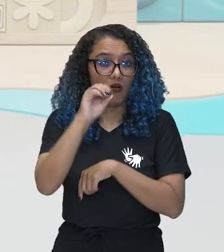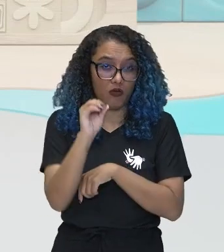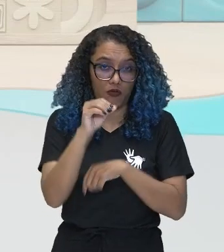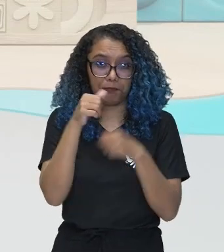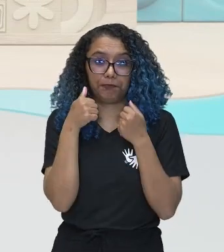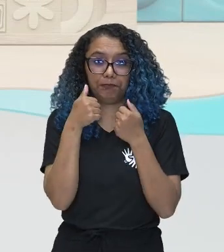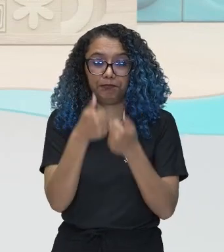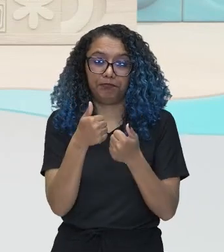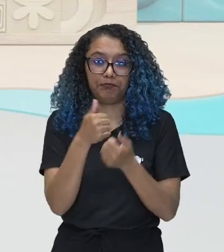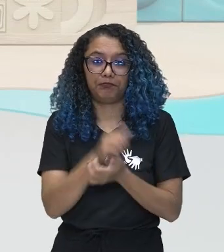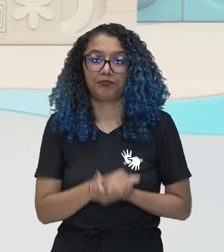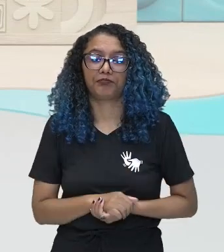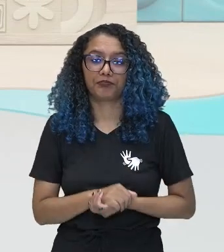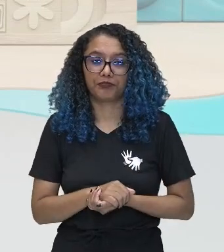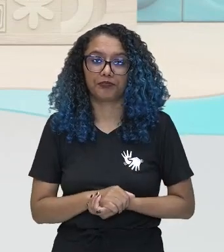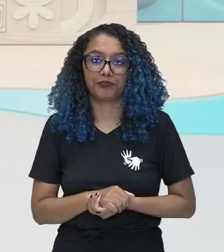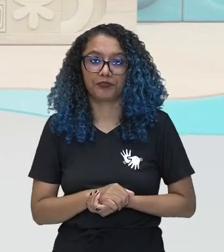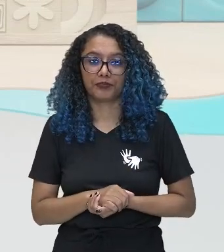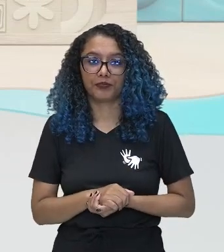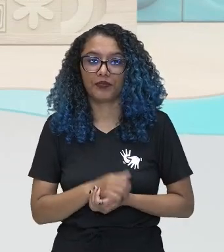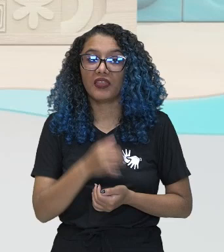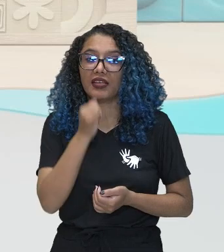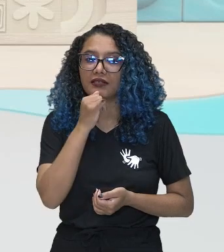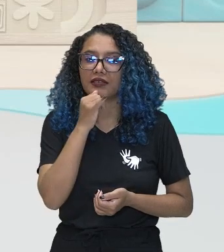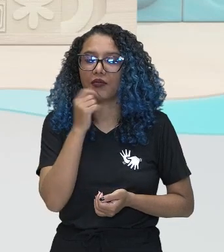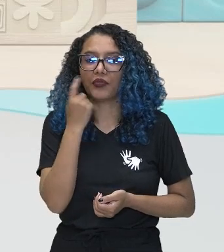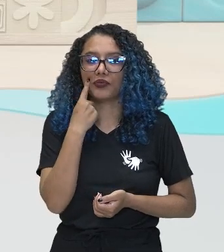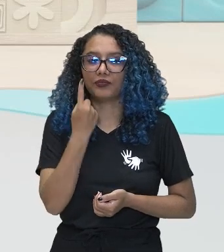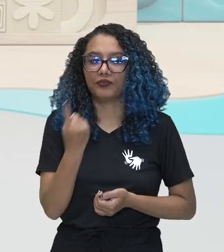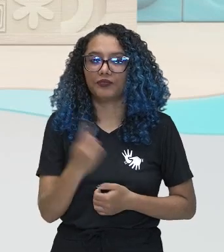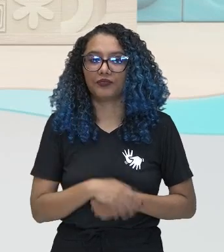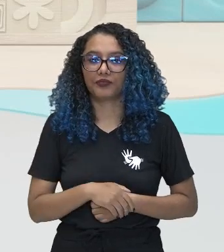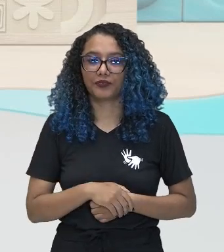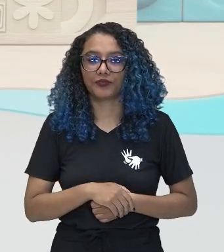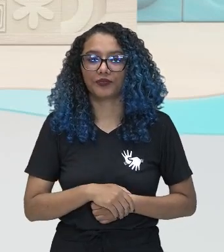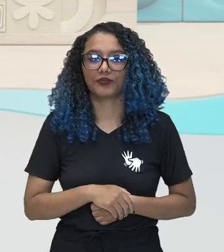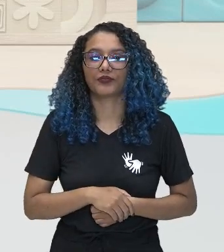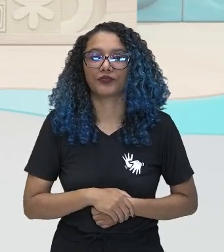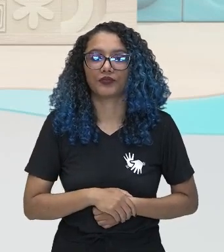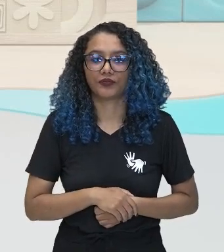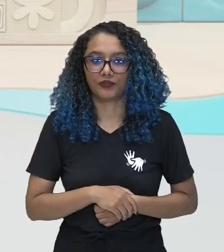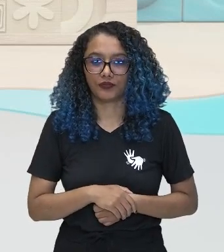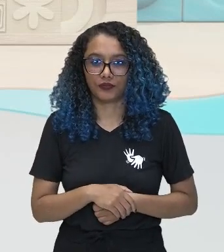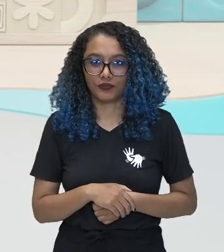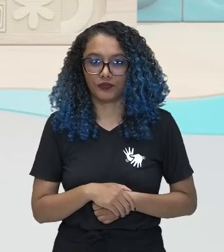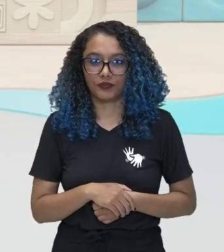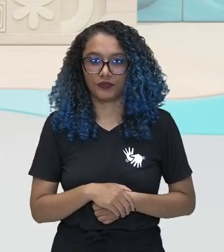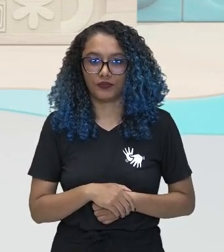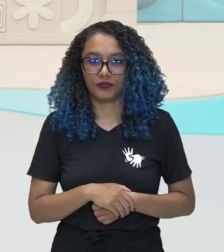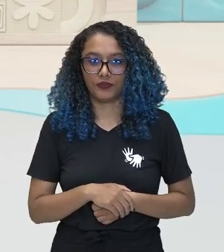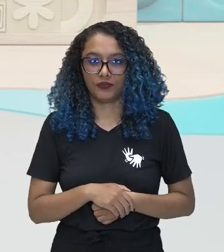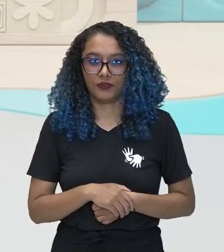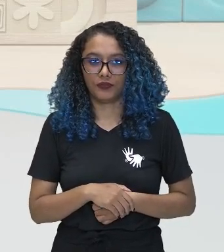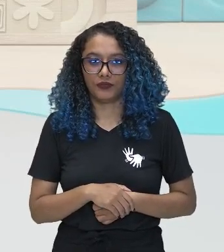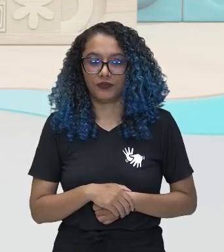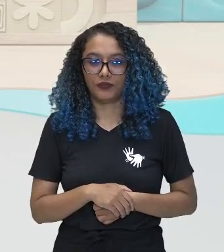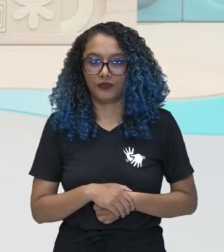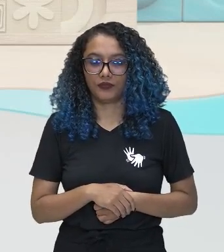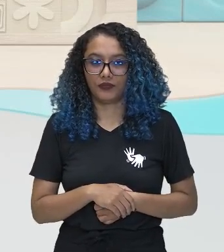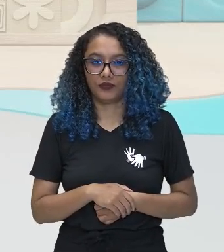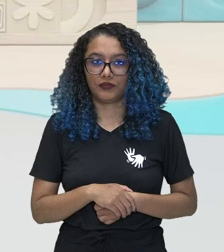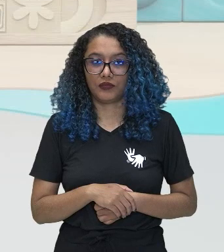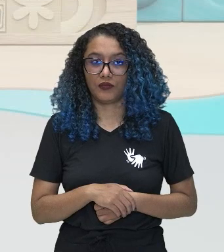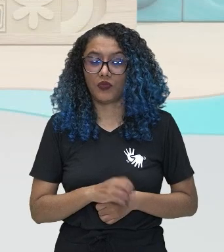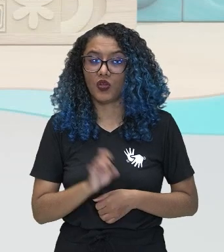só o exemplo que nós trouxemos para você aqui, ó. Temos aqui uma frase, ó, apenas as, olha só, temos o